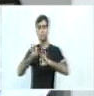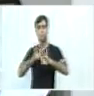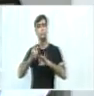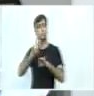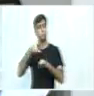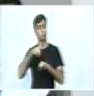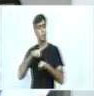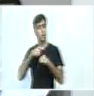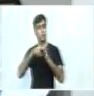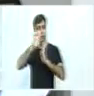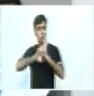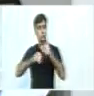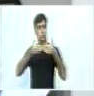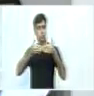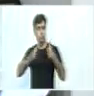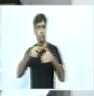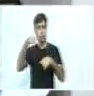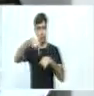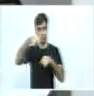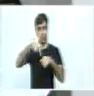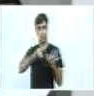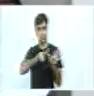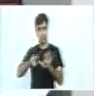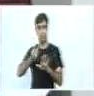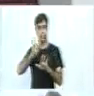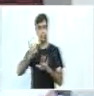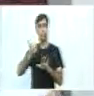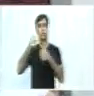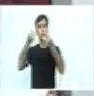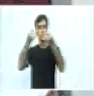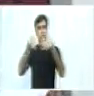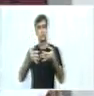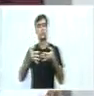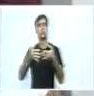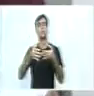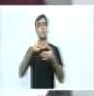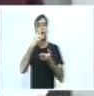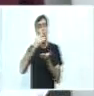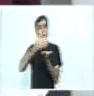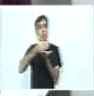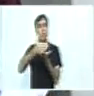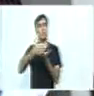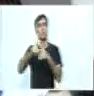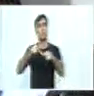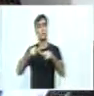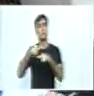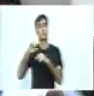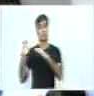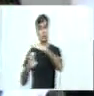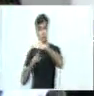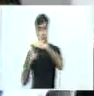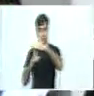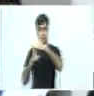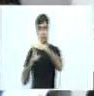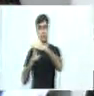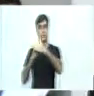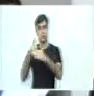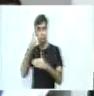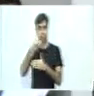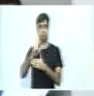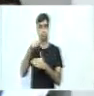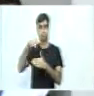realizada, sendo que nesta semana será emitida a ordem de serviço para que a empresa vencedora